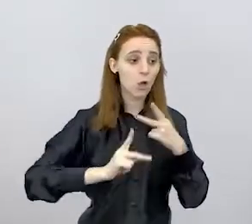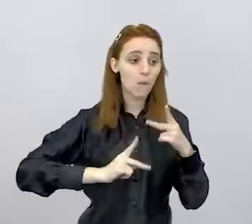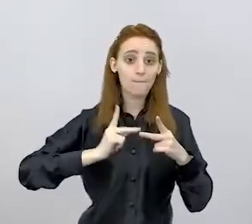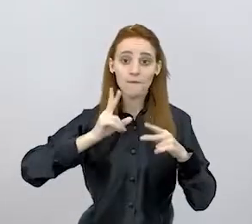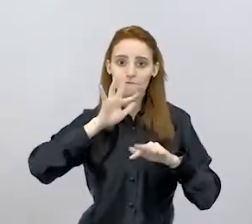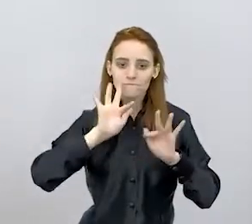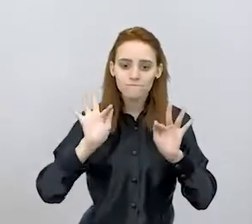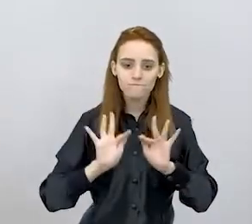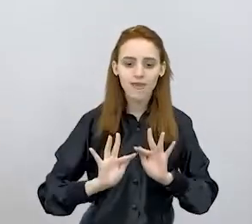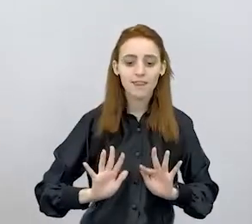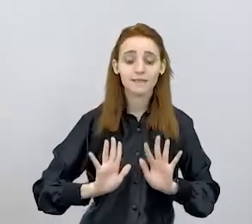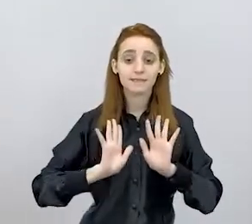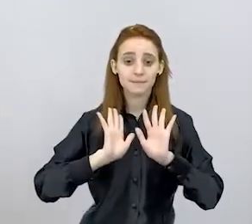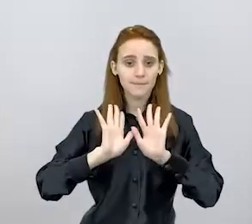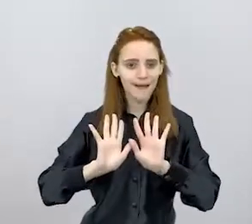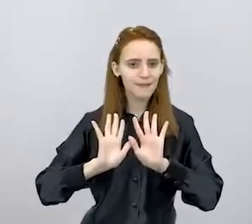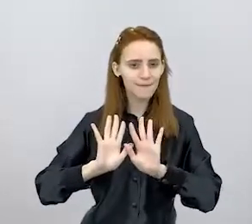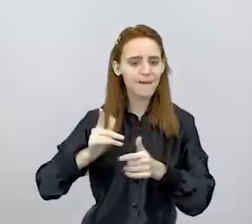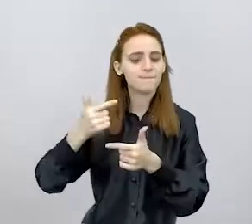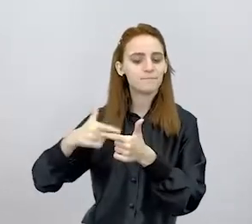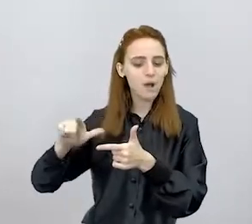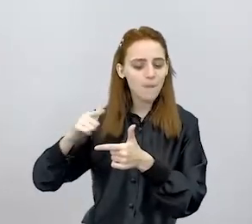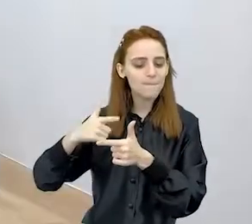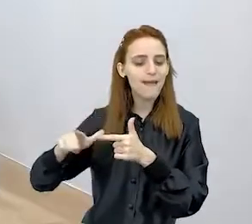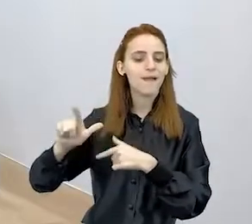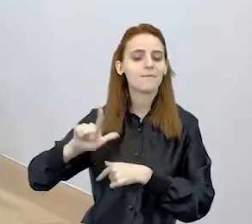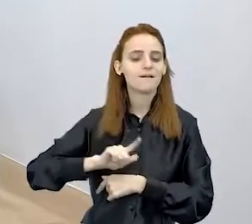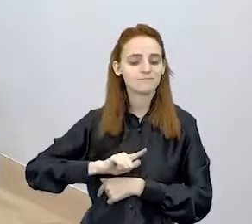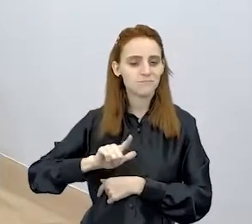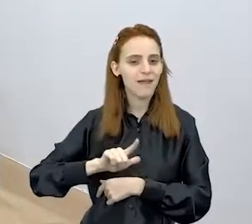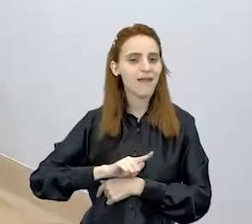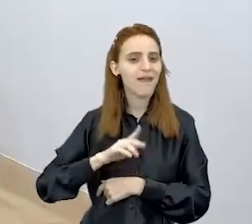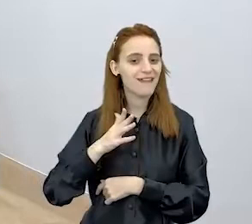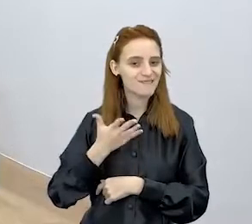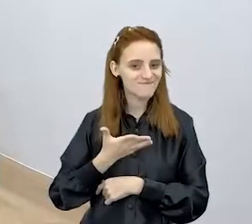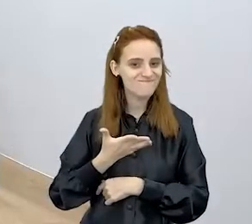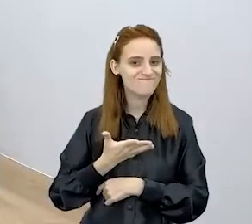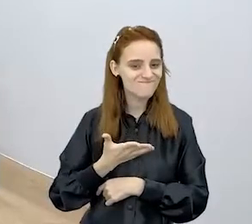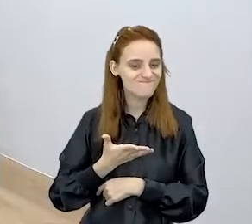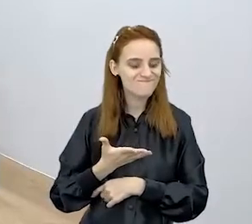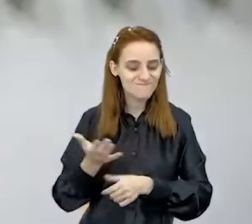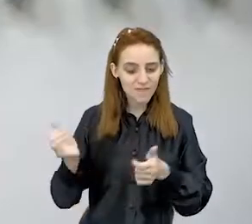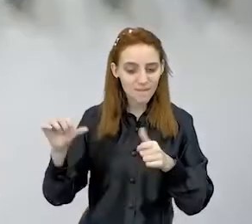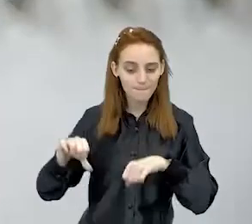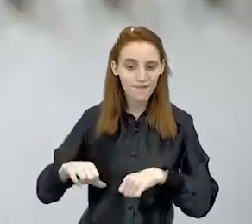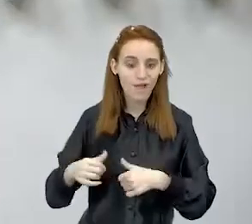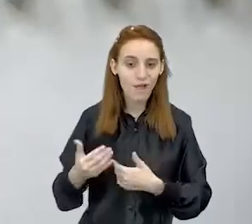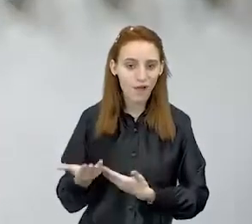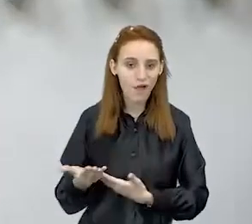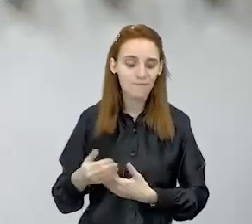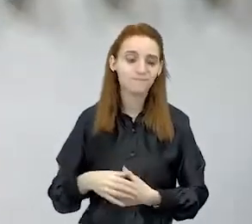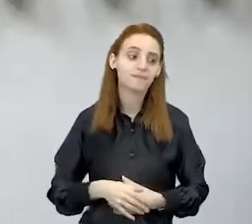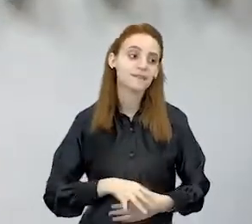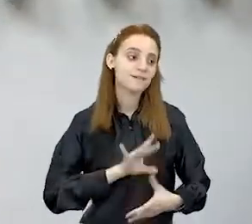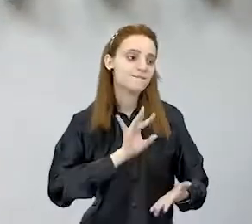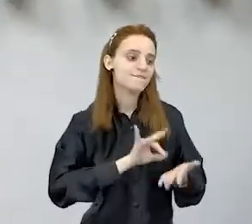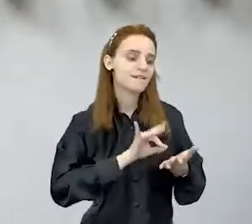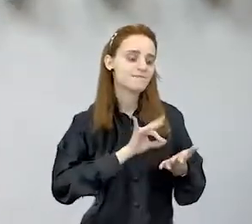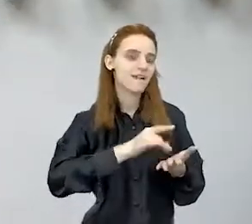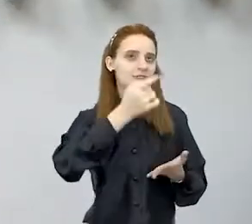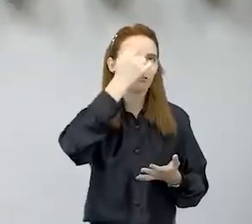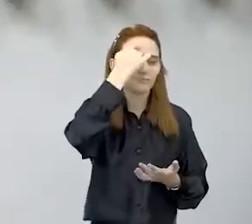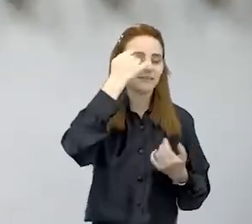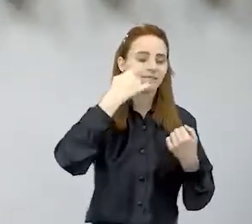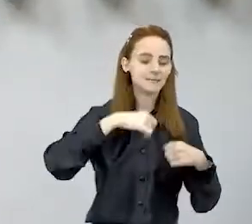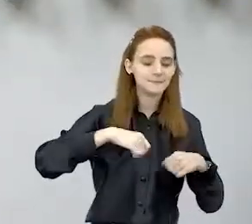vibrante, mas os problemas que a gente enfrenta aqui são pesados, né? Pois é, a gente tem que levar em consideração